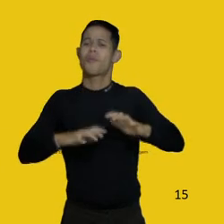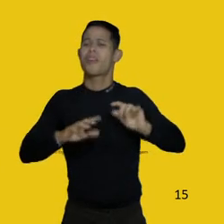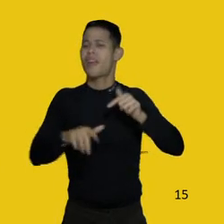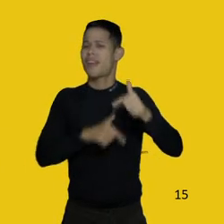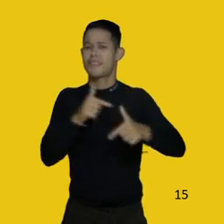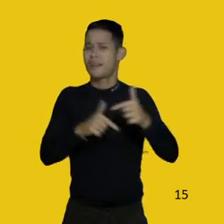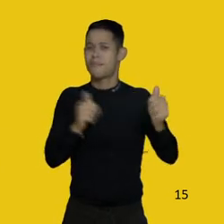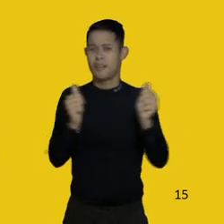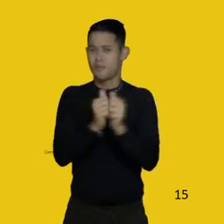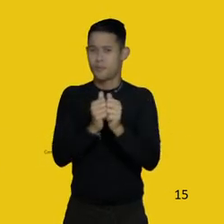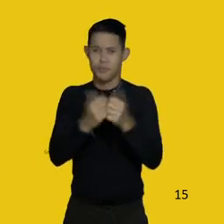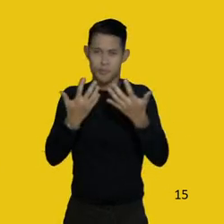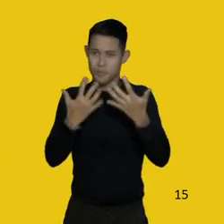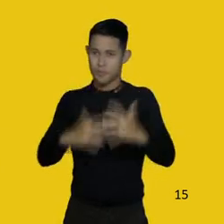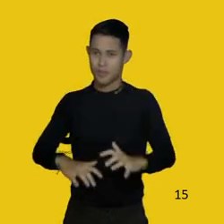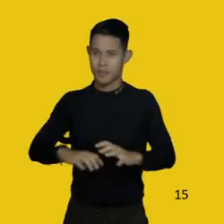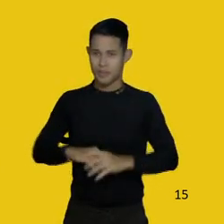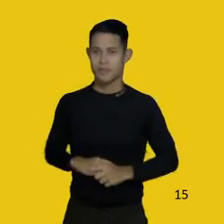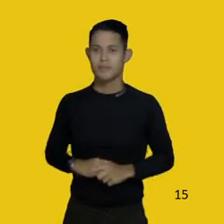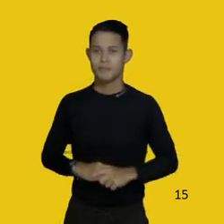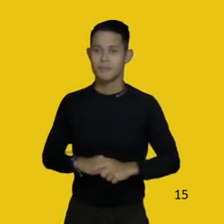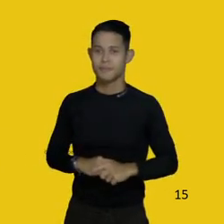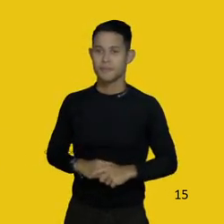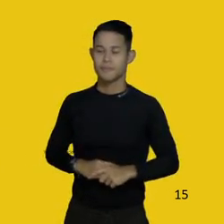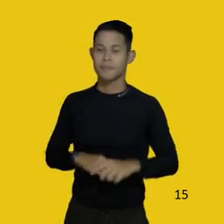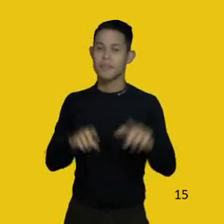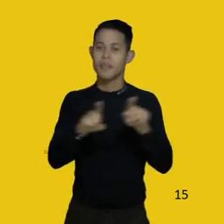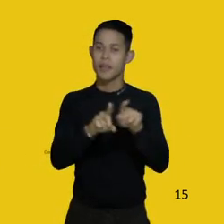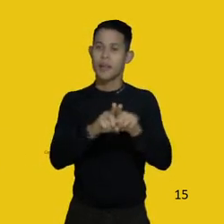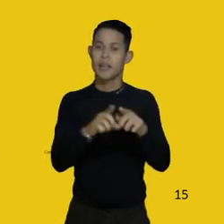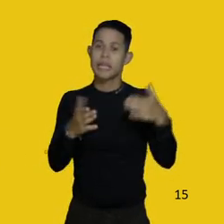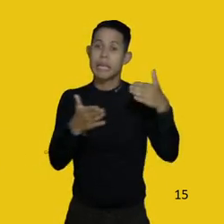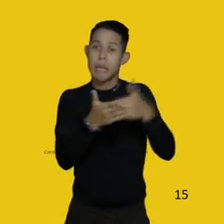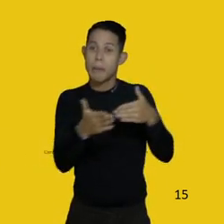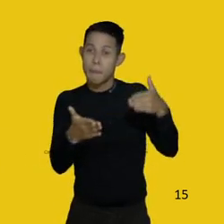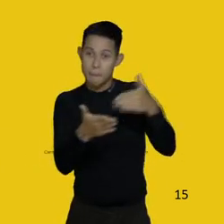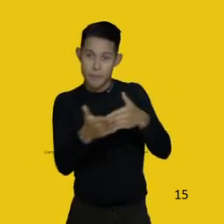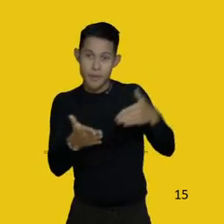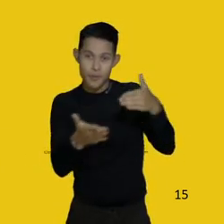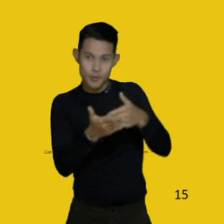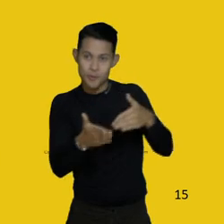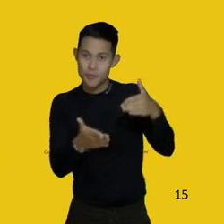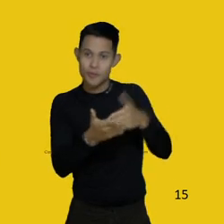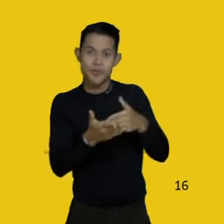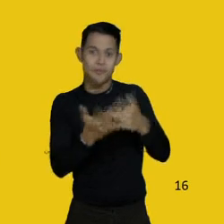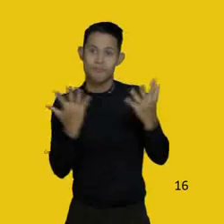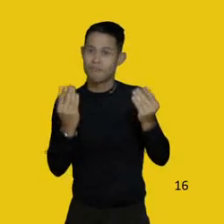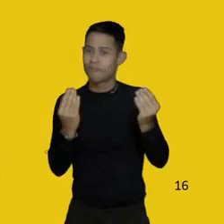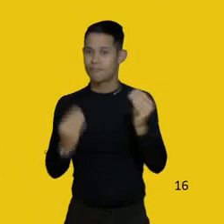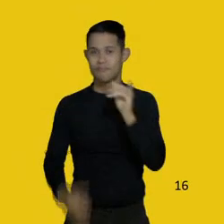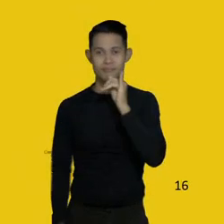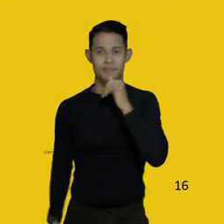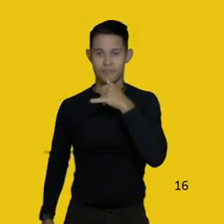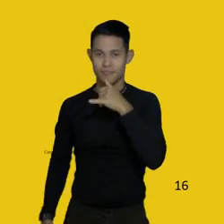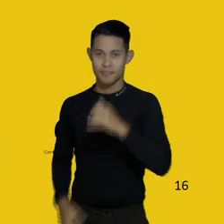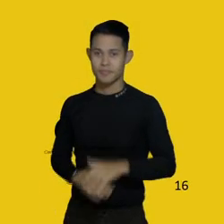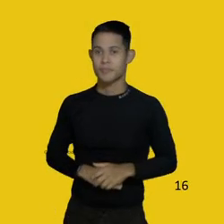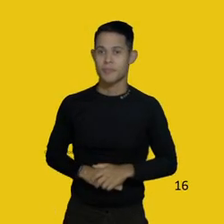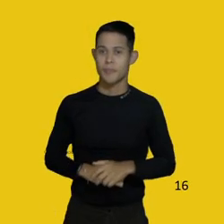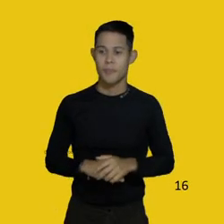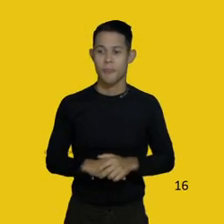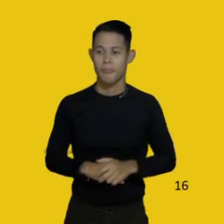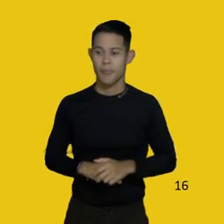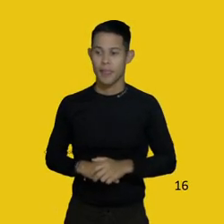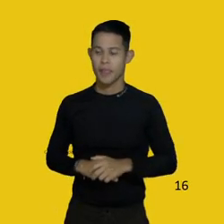né e impedir o bullying que é muito Nossa isso é muito triste em São Paulo tem uma escola